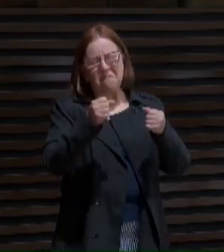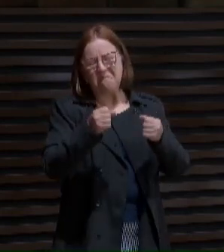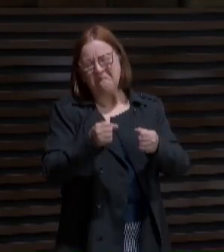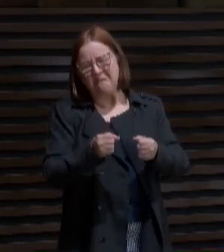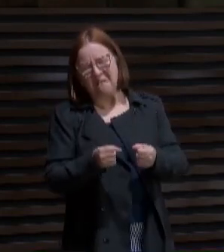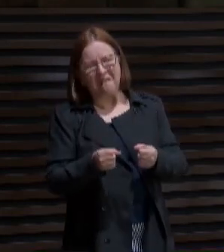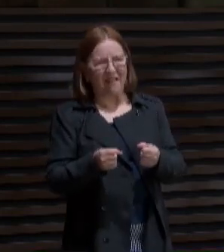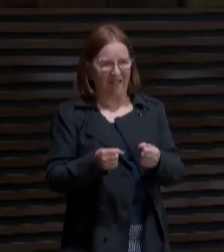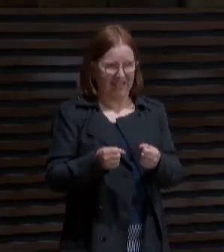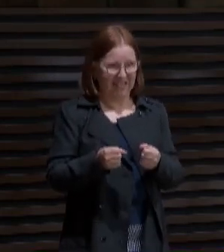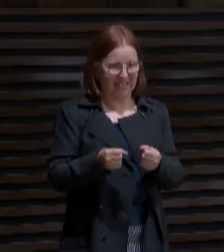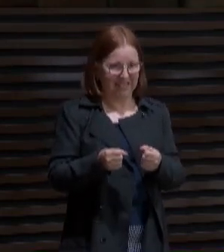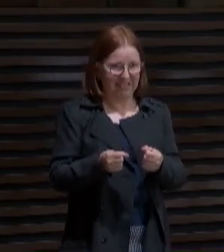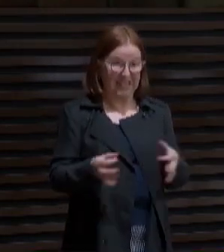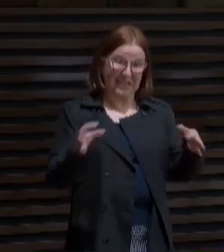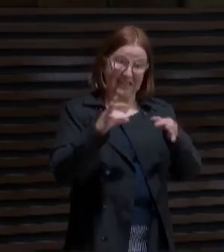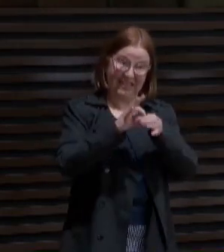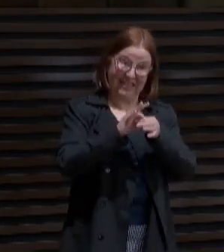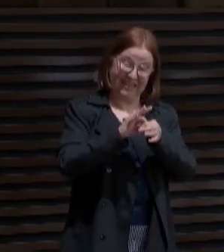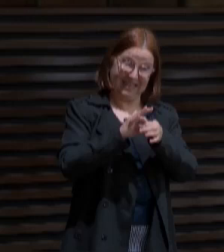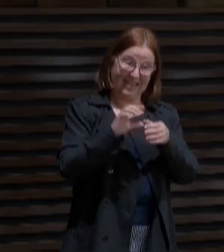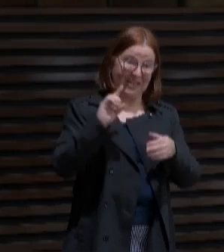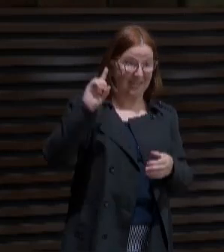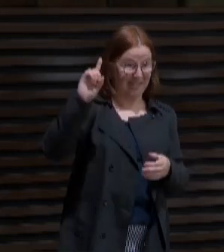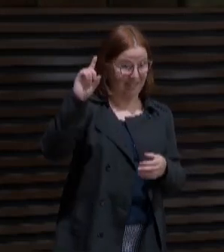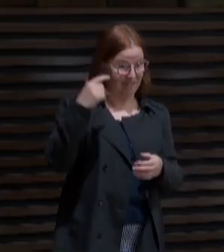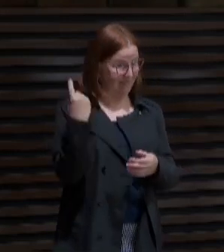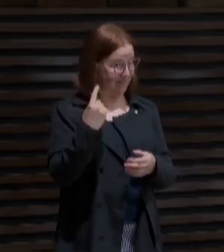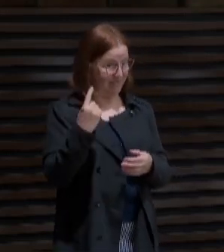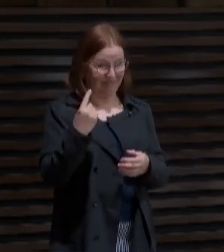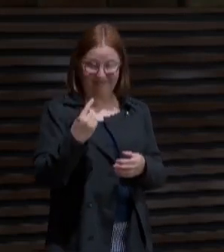pode se reconciliar com Deus,